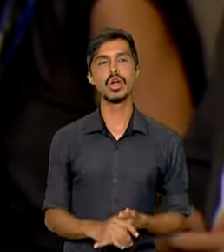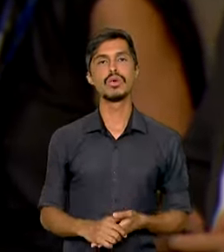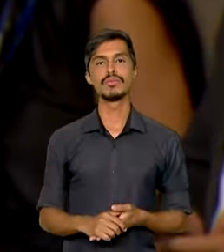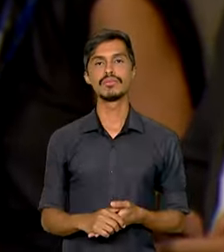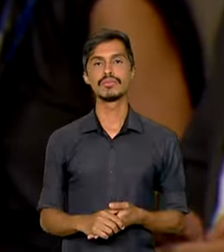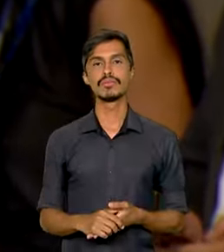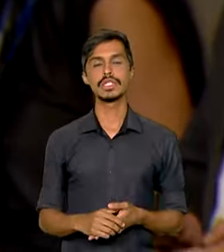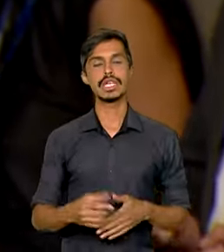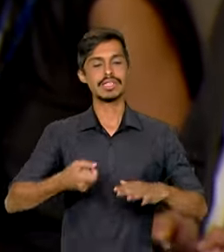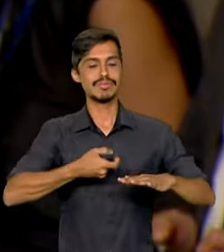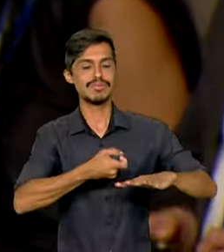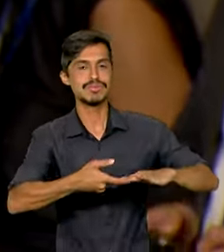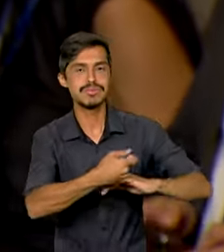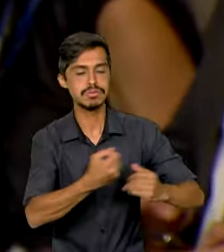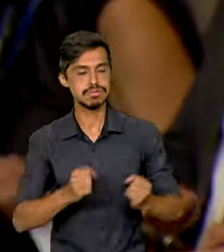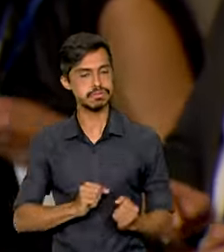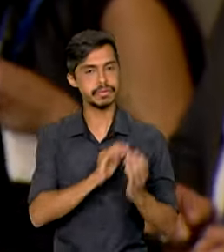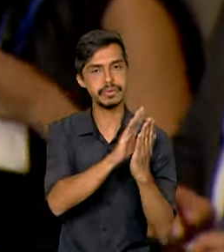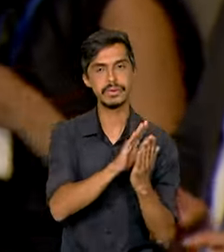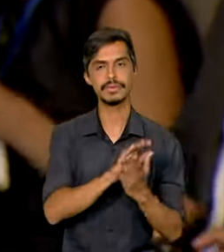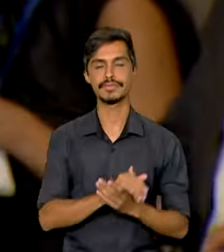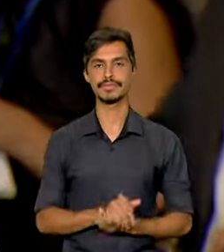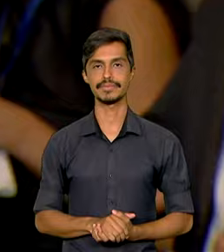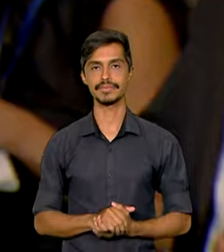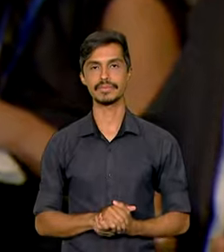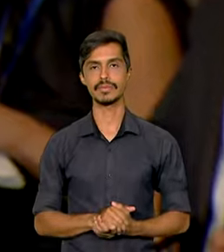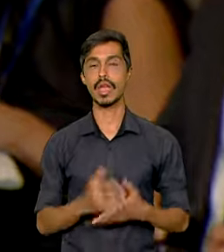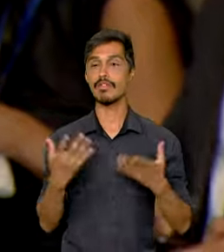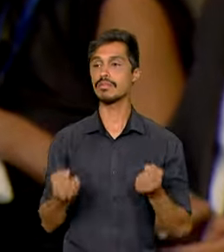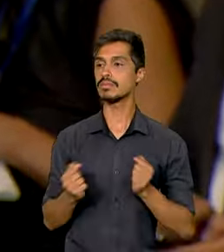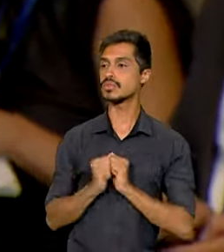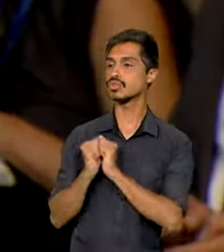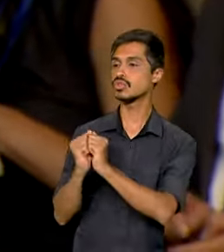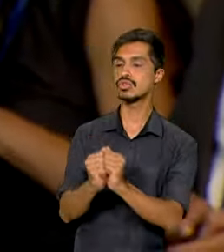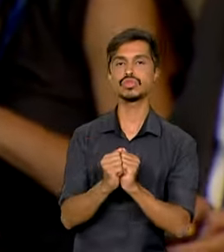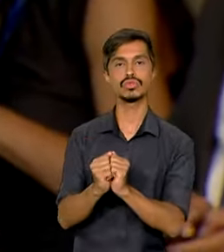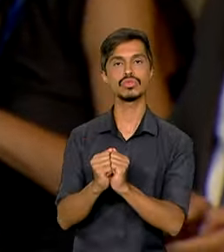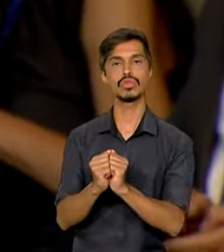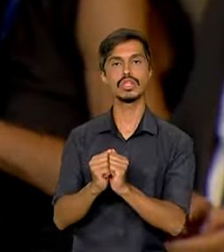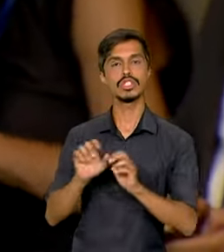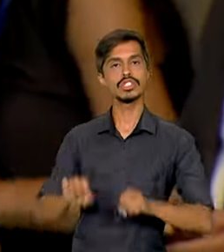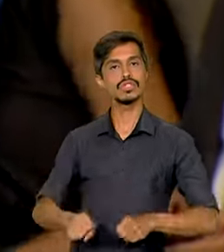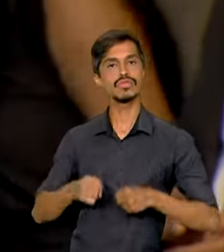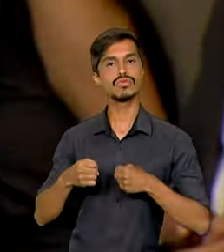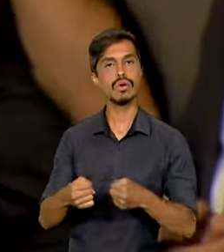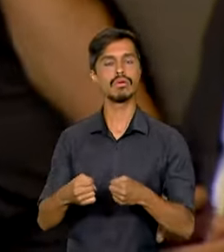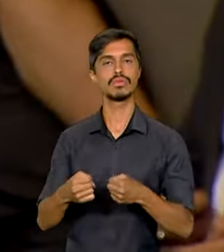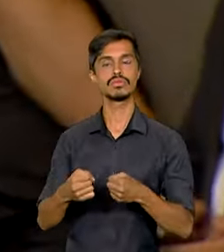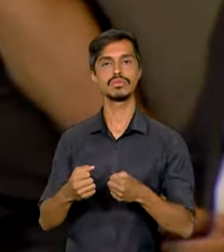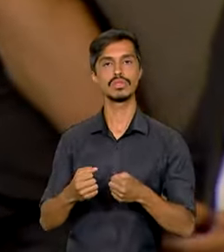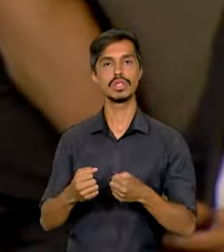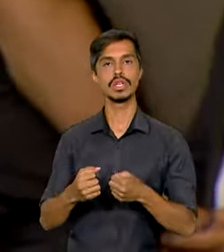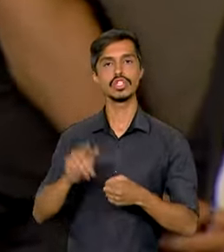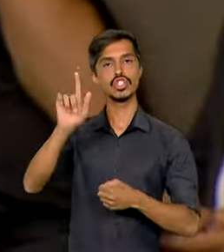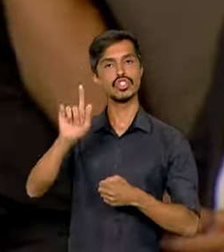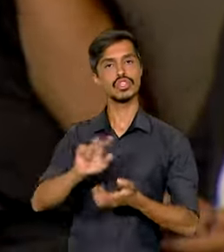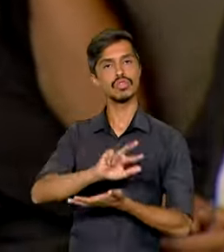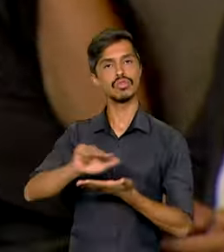essa desinformação na área de saúde. Vamos unir nossos esforços,